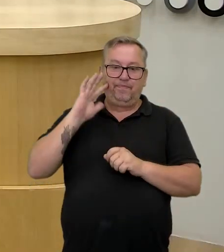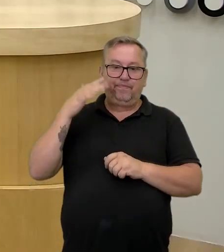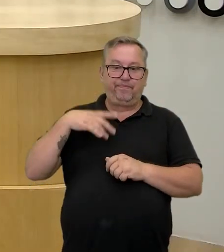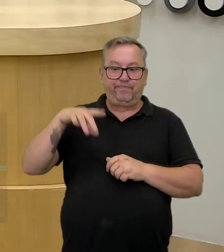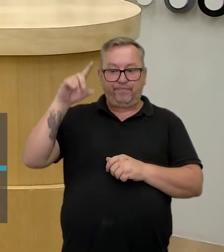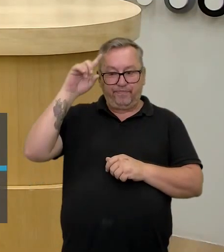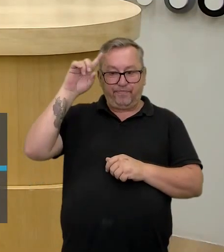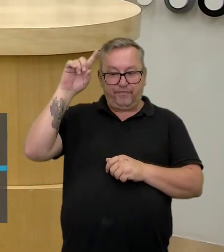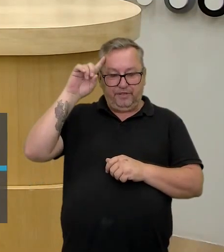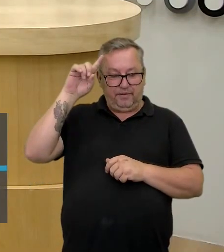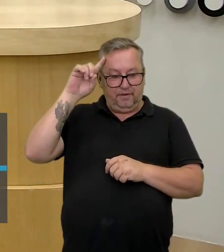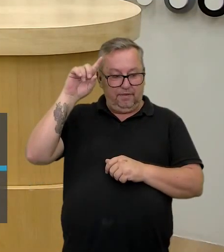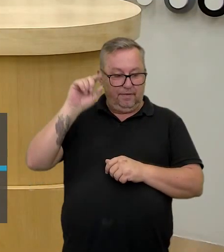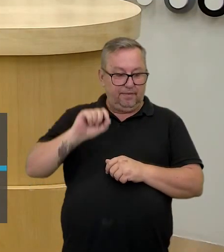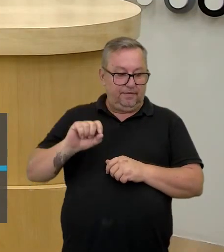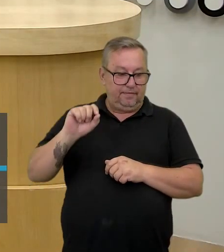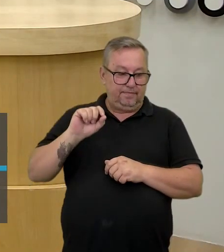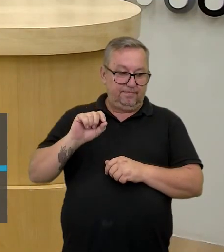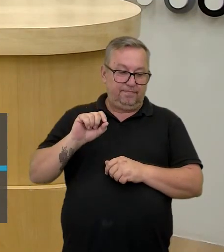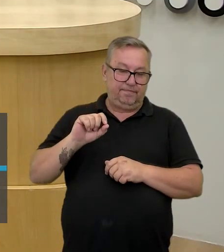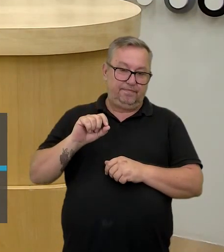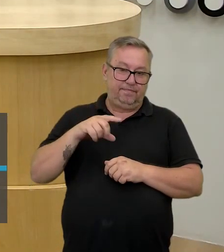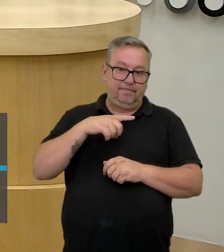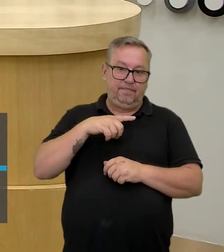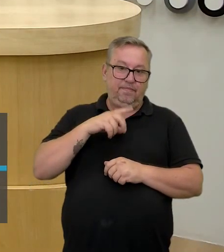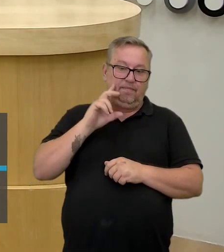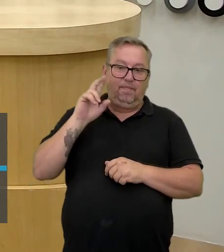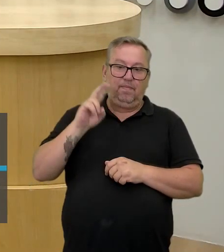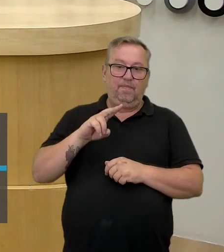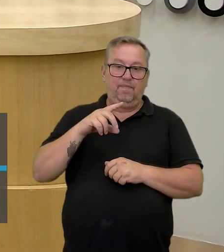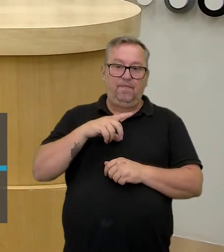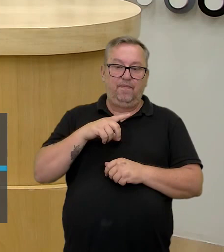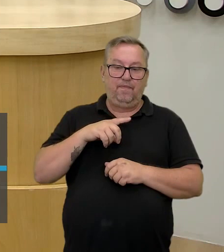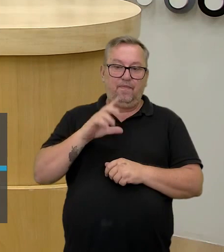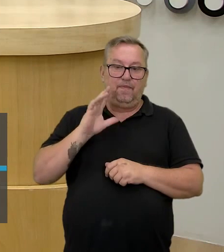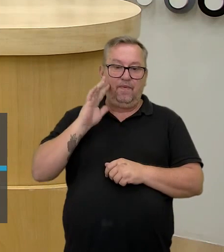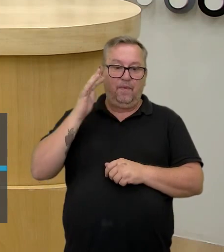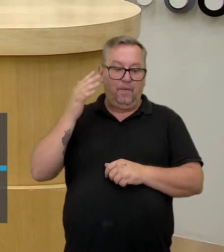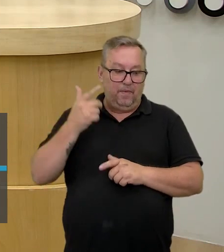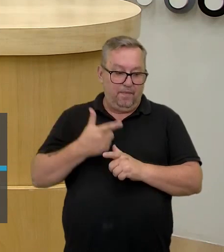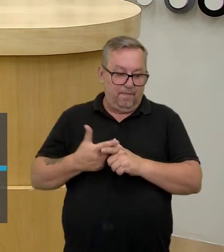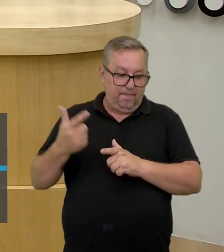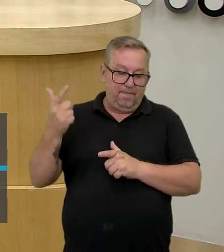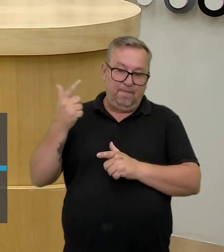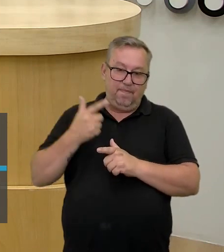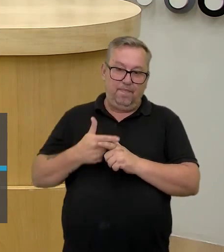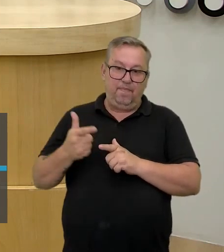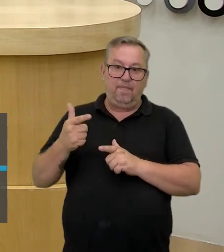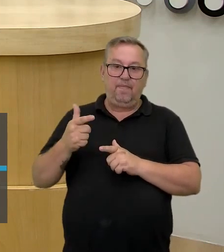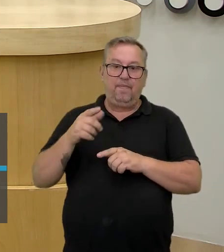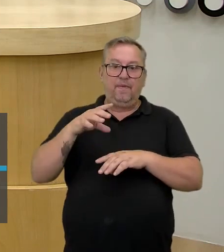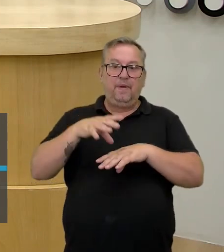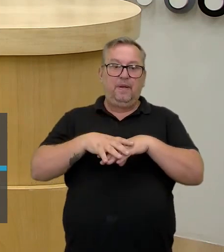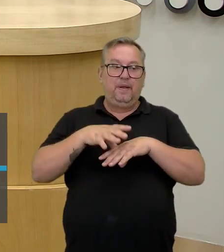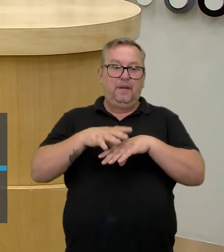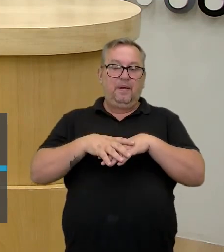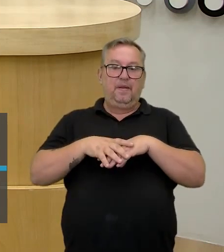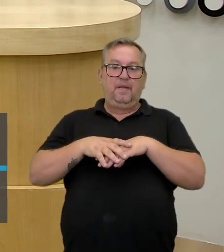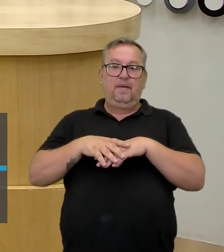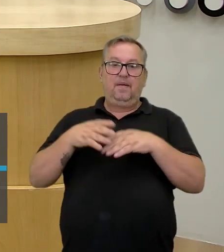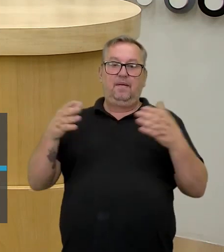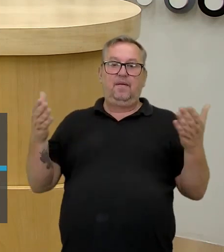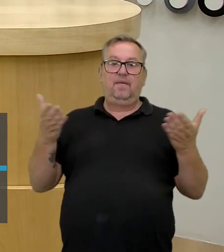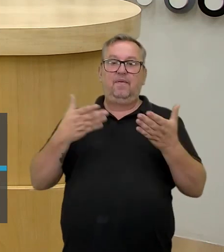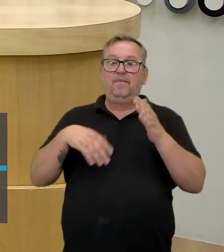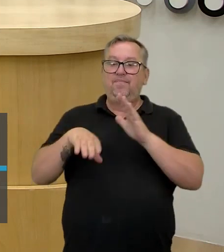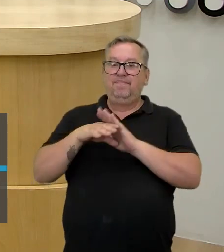cotidiano, é tão rotineiro que, entendeu? Passa batido, e você está resolvendo um problema matemático. Né? Por exemplo, quando chega